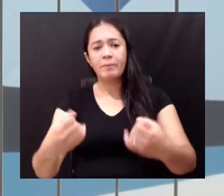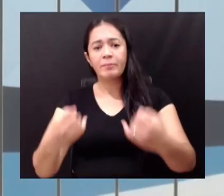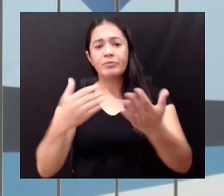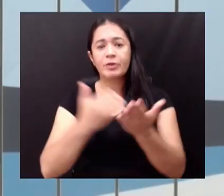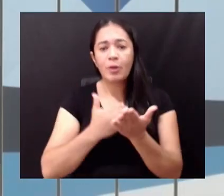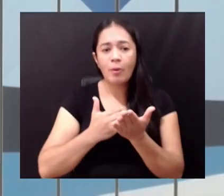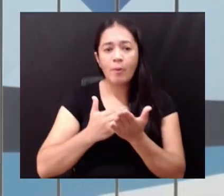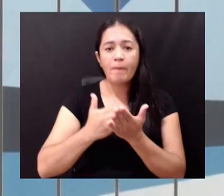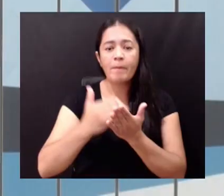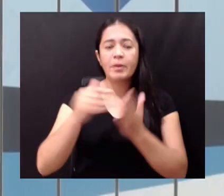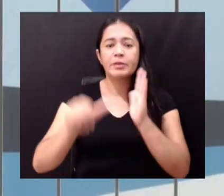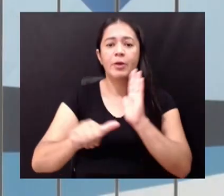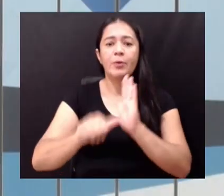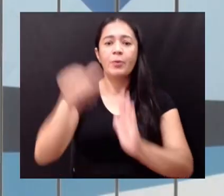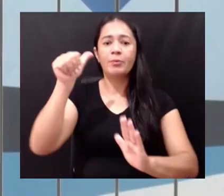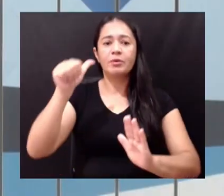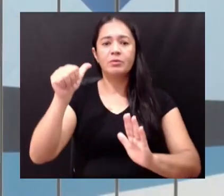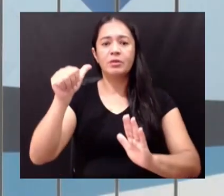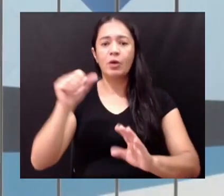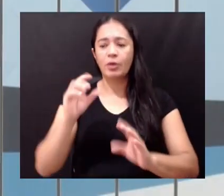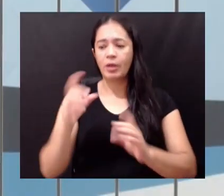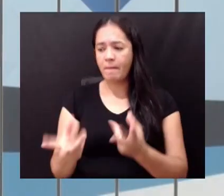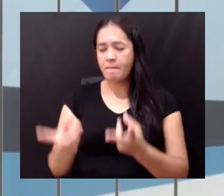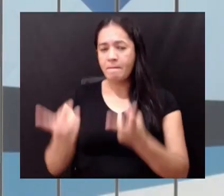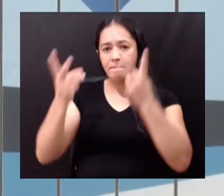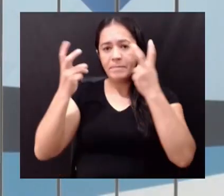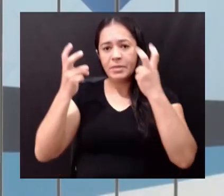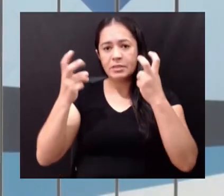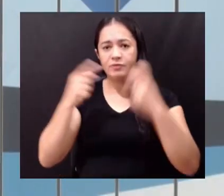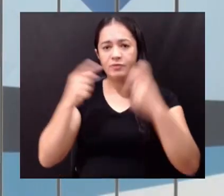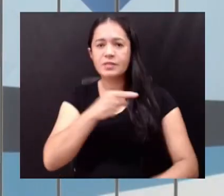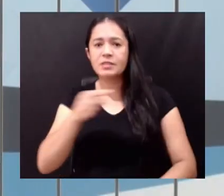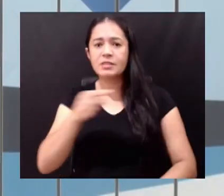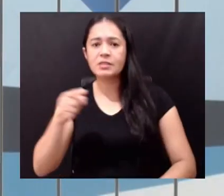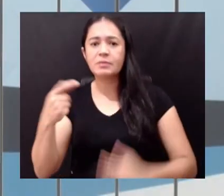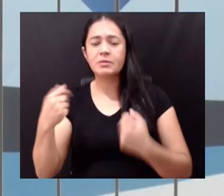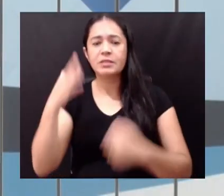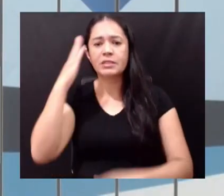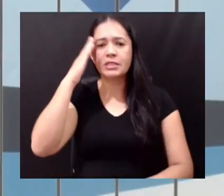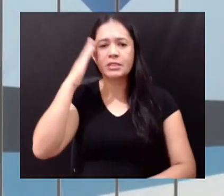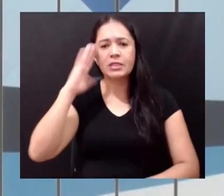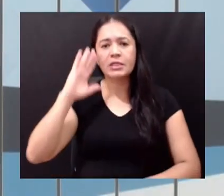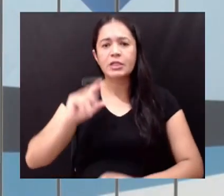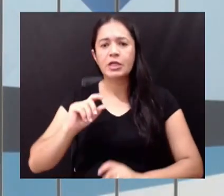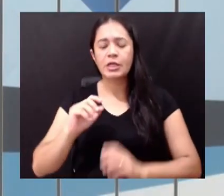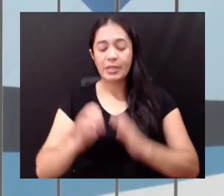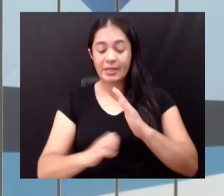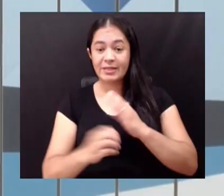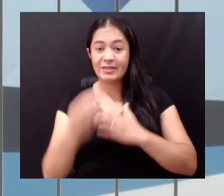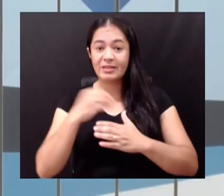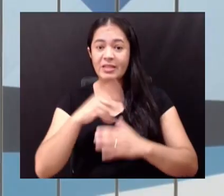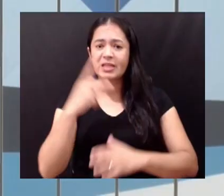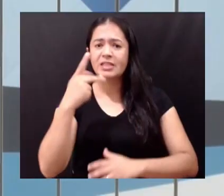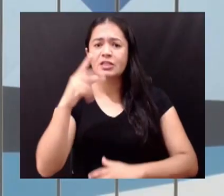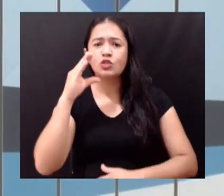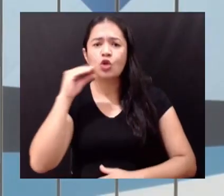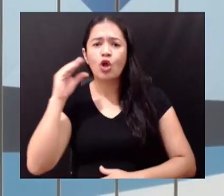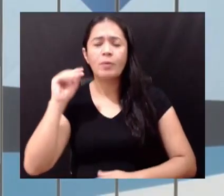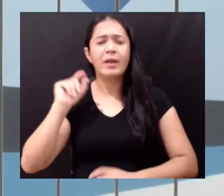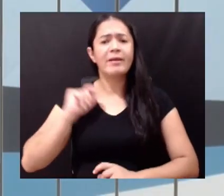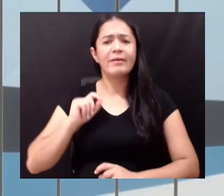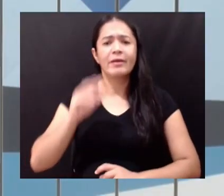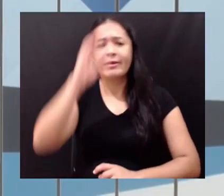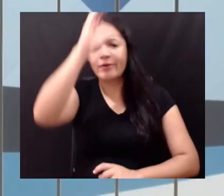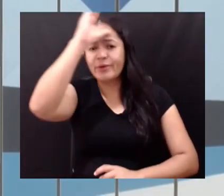é o diagnóstico. Você precisa entender a realidade da sua empresa, entender quem são seus colaboradores, quem é o seu cliente, como é que funcionam